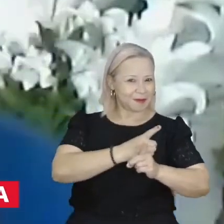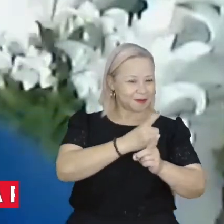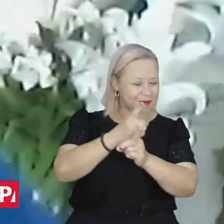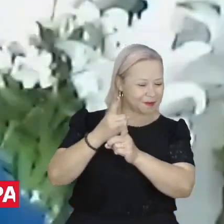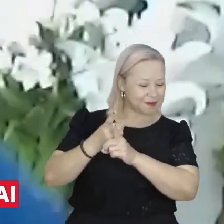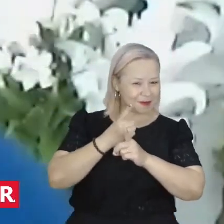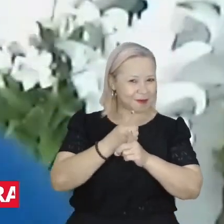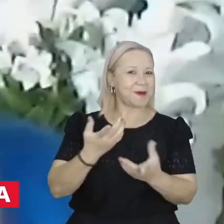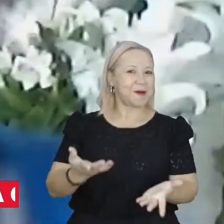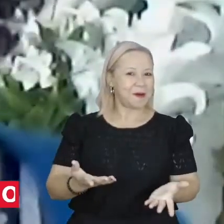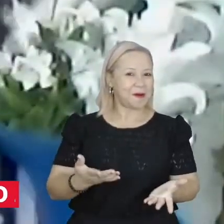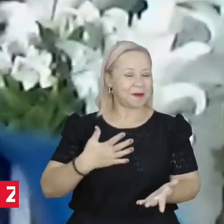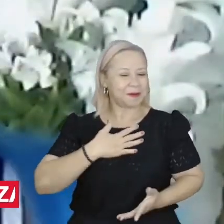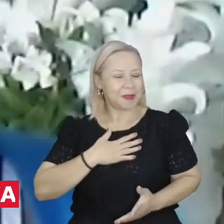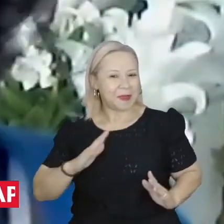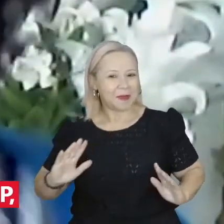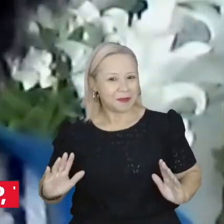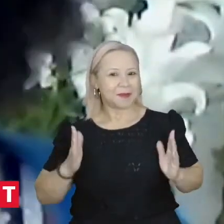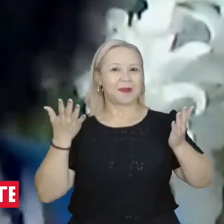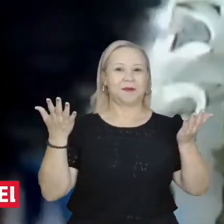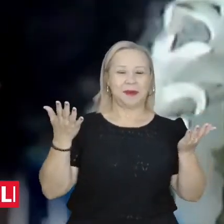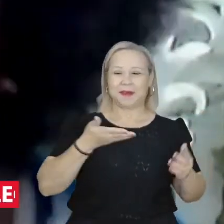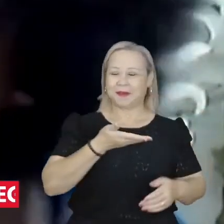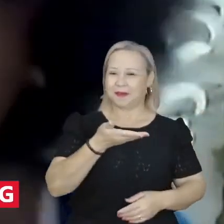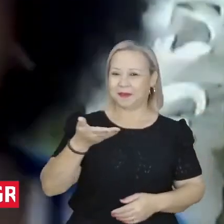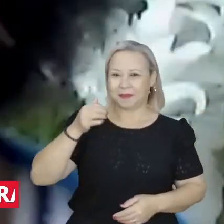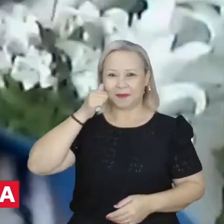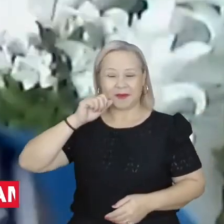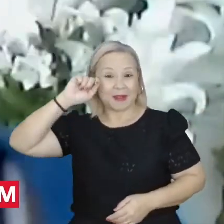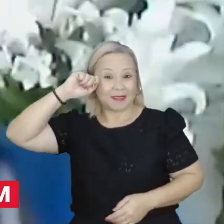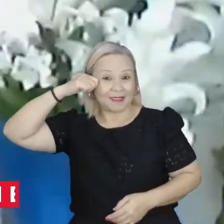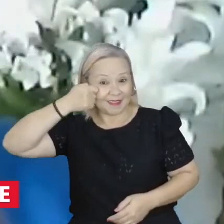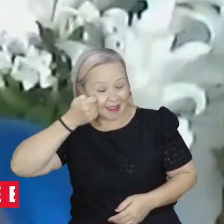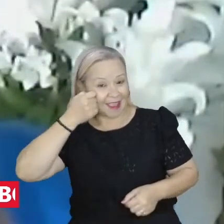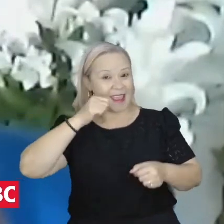feminicídio está aí acontecendo com as mulheres na violência doméstica.